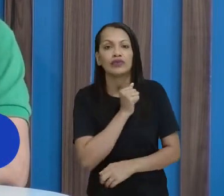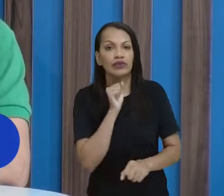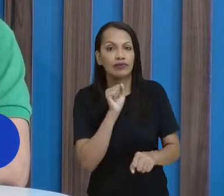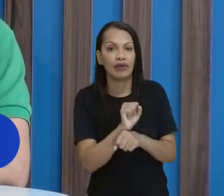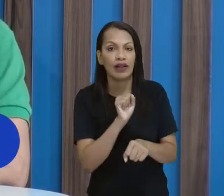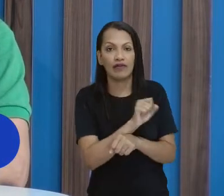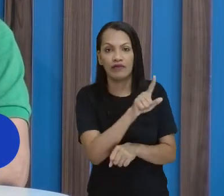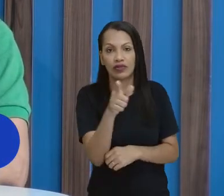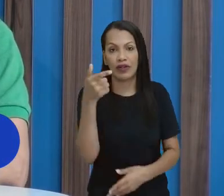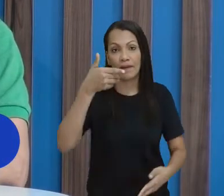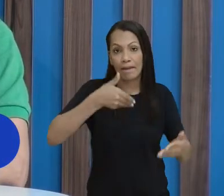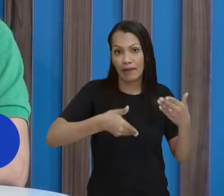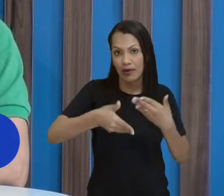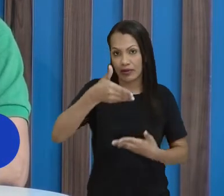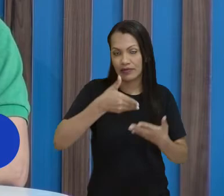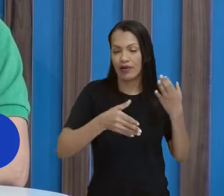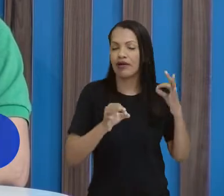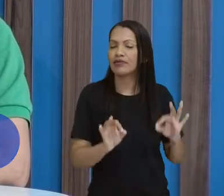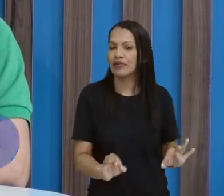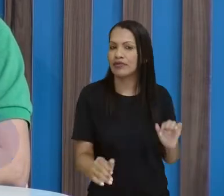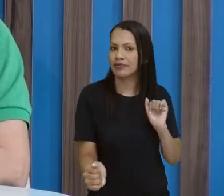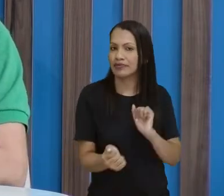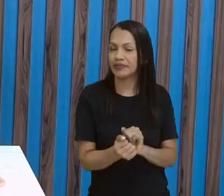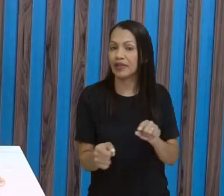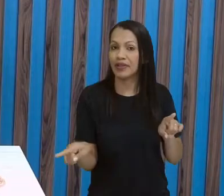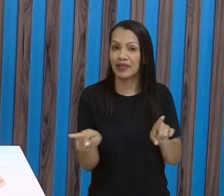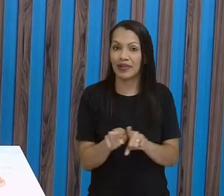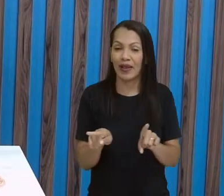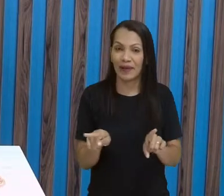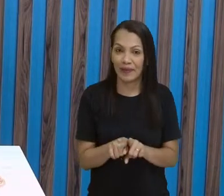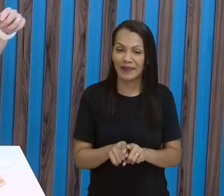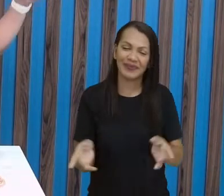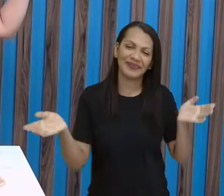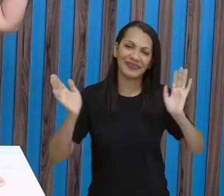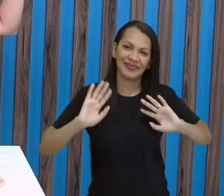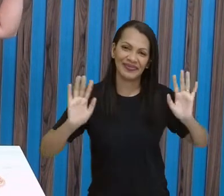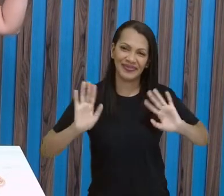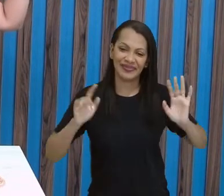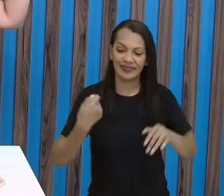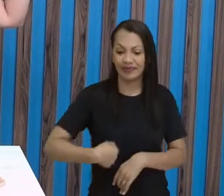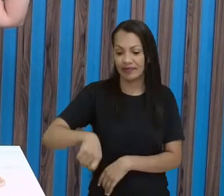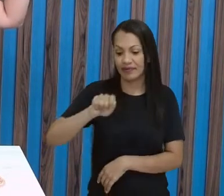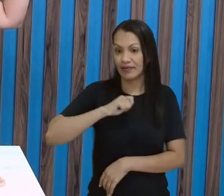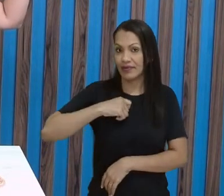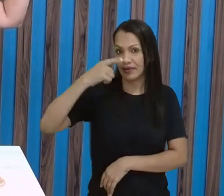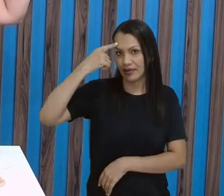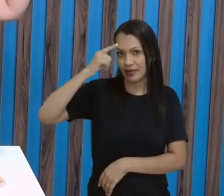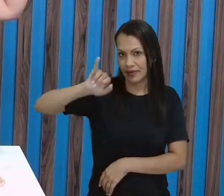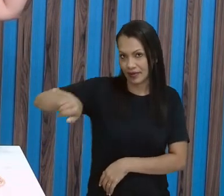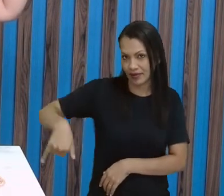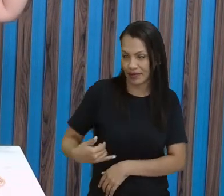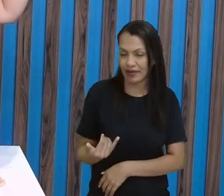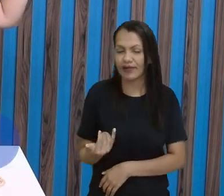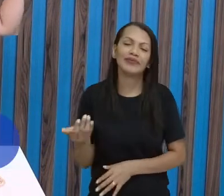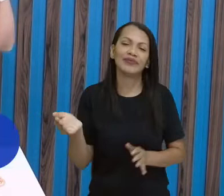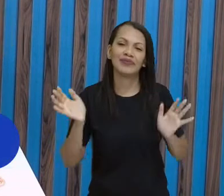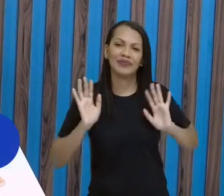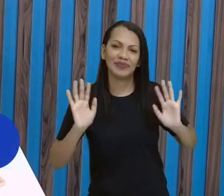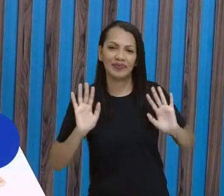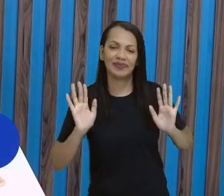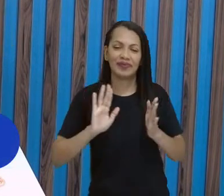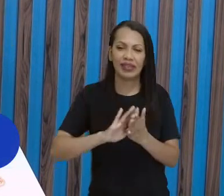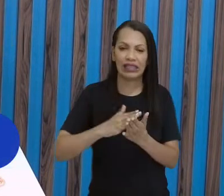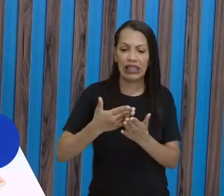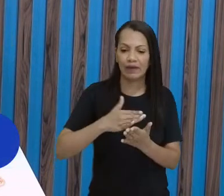de todos vocês aqui comigo, certo? Temos também a presença de Jéssica, nossa intérprete de Libras, ó, que se encontra aqui no cantinho